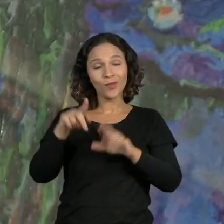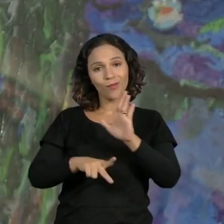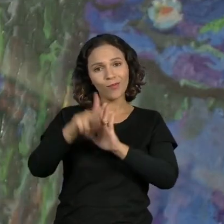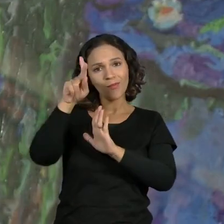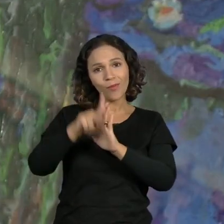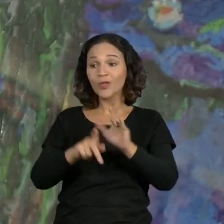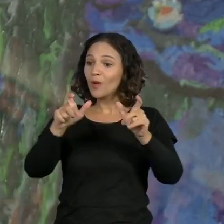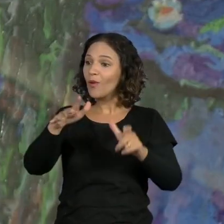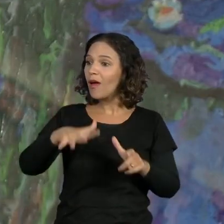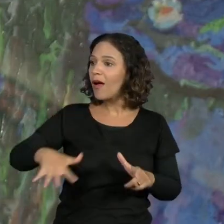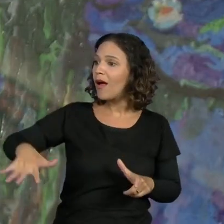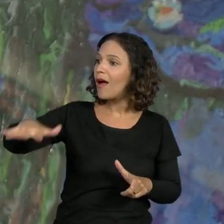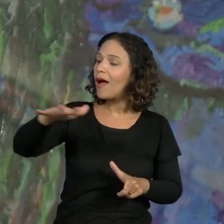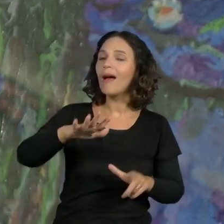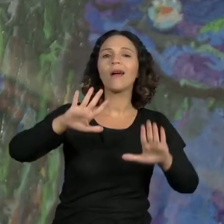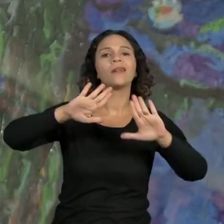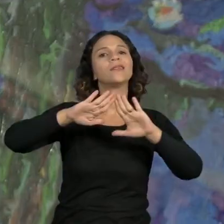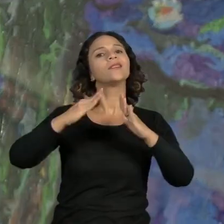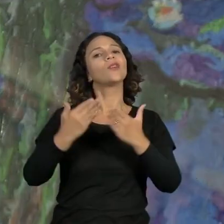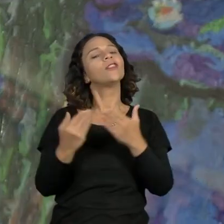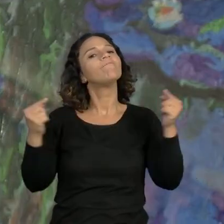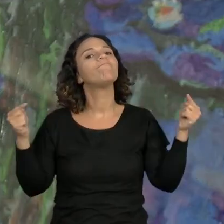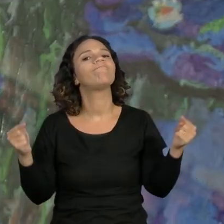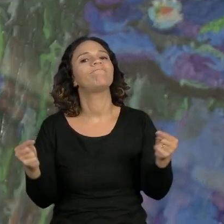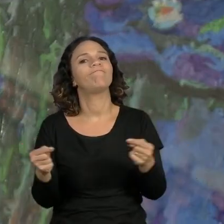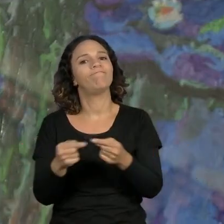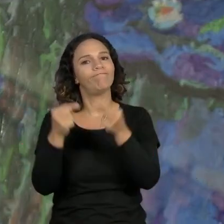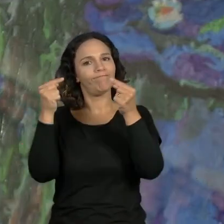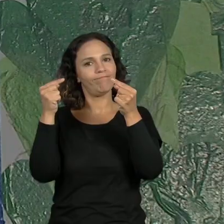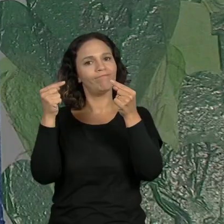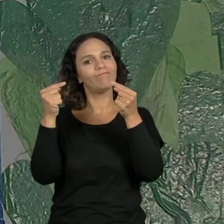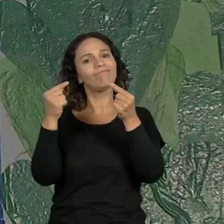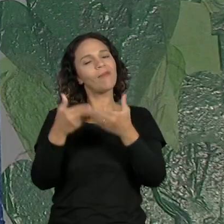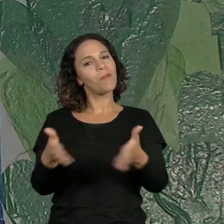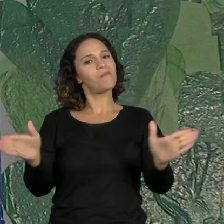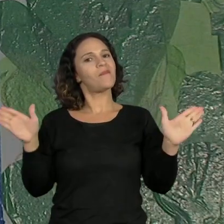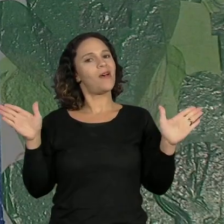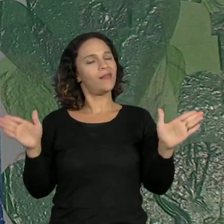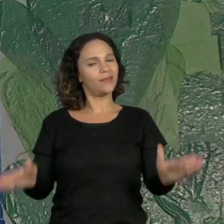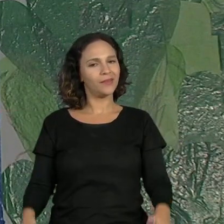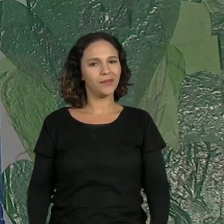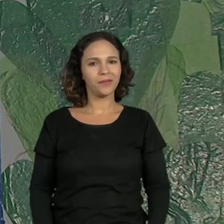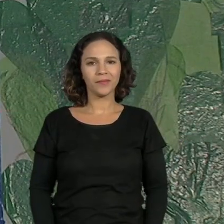acontece nesses espaços escolares, esses espaços públicos.